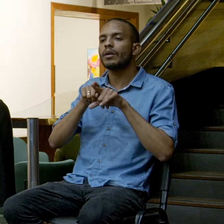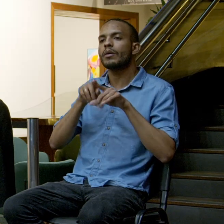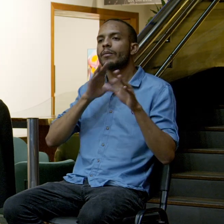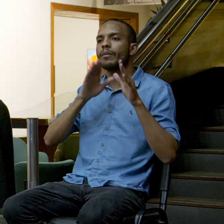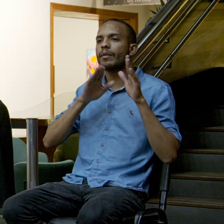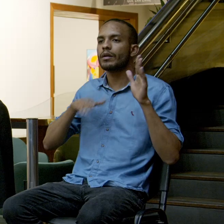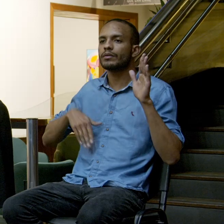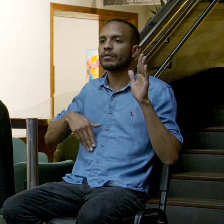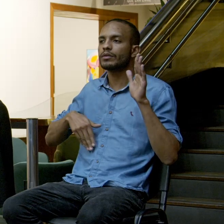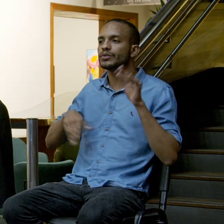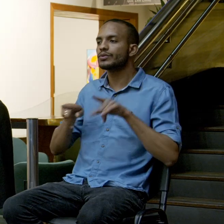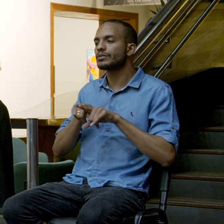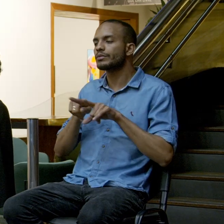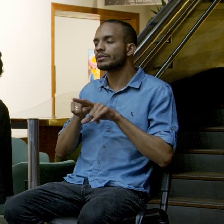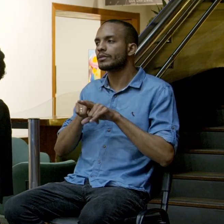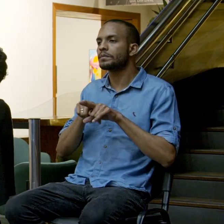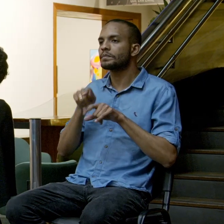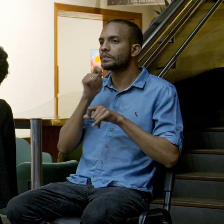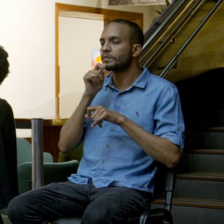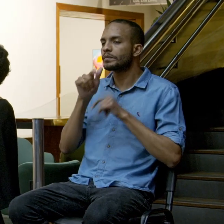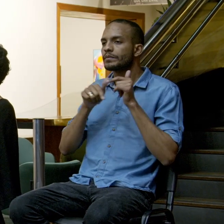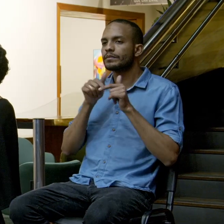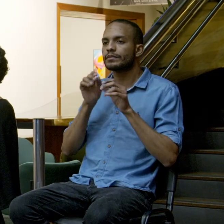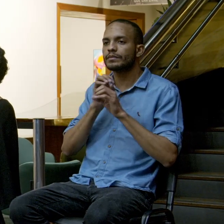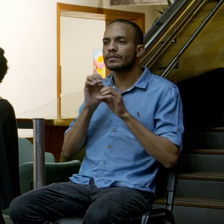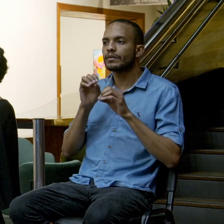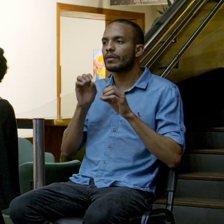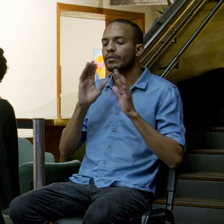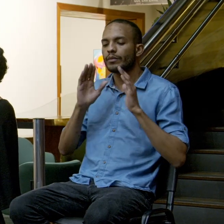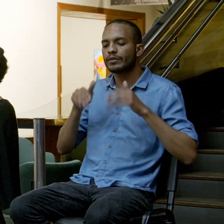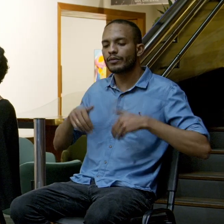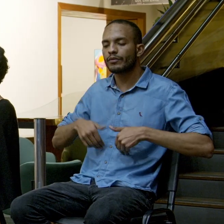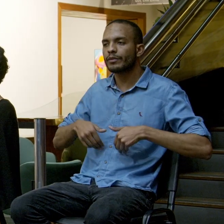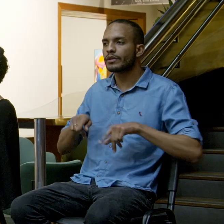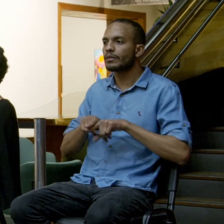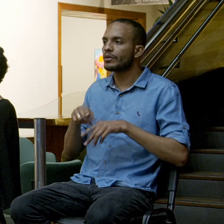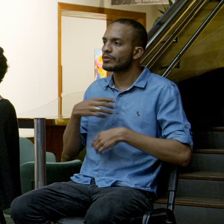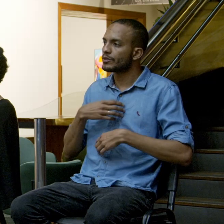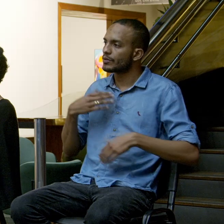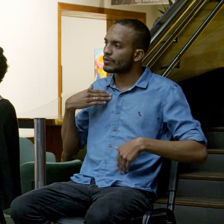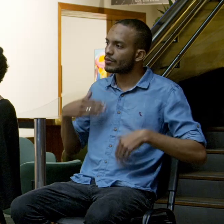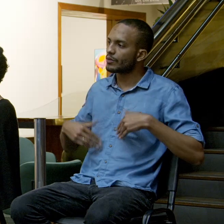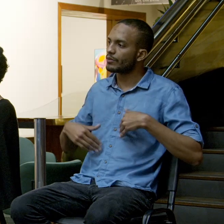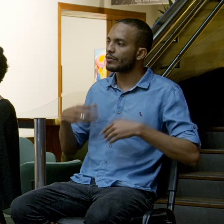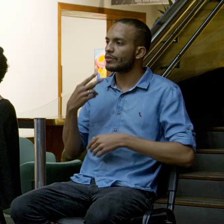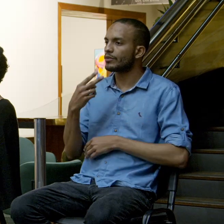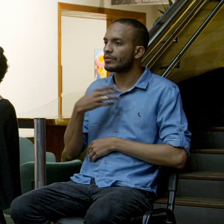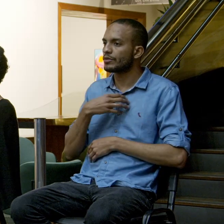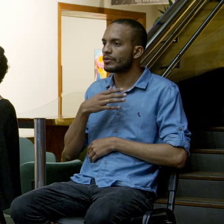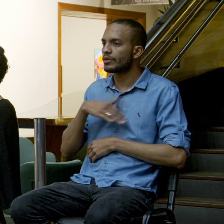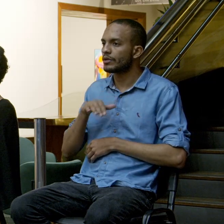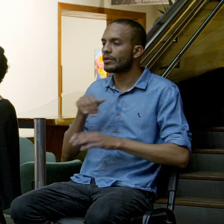do qual Ana Maria Maiolino participou, com o monumento à fome e estado escatológico, 2 instalações feitas